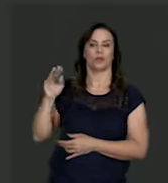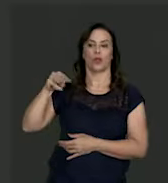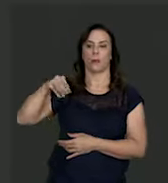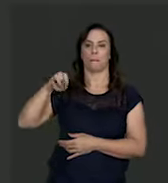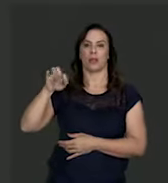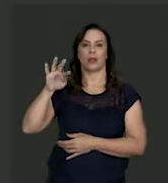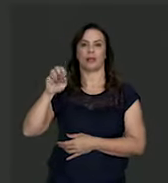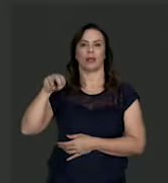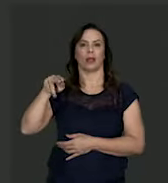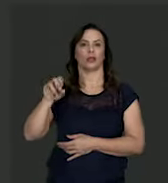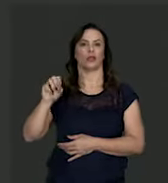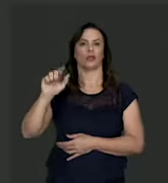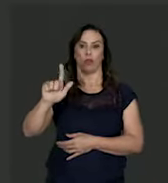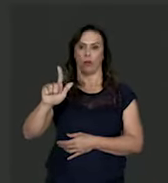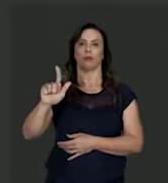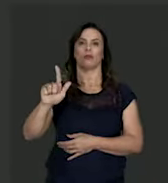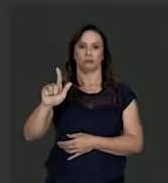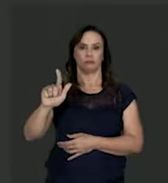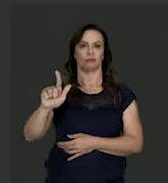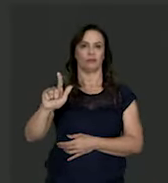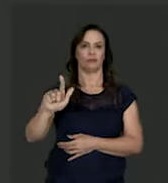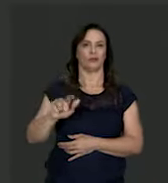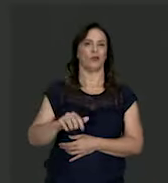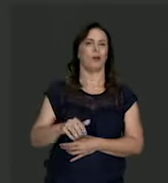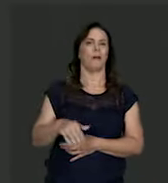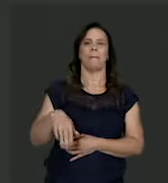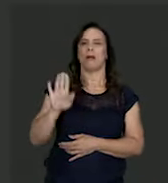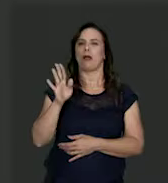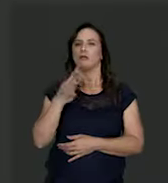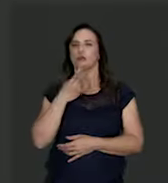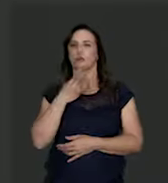mais conhecido, e o